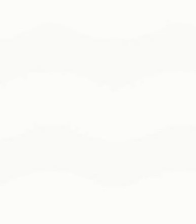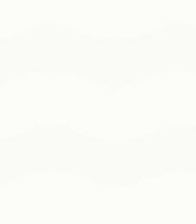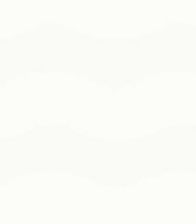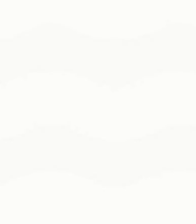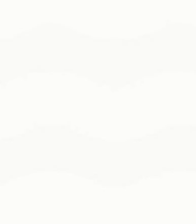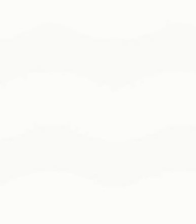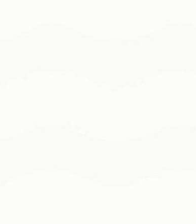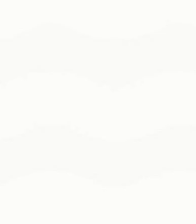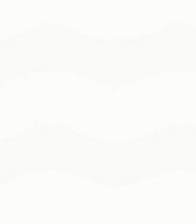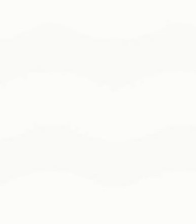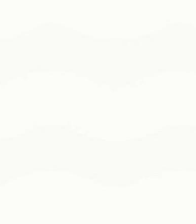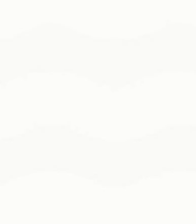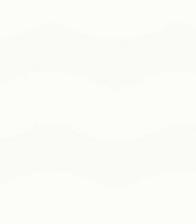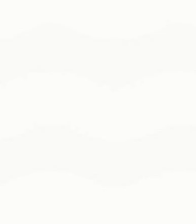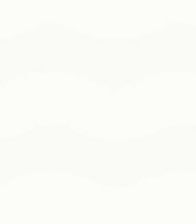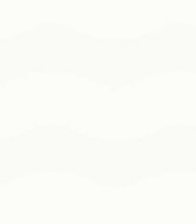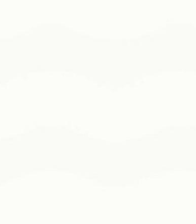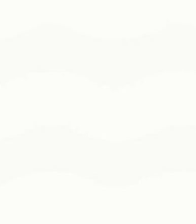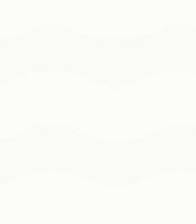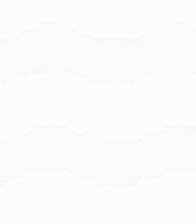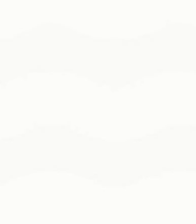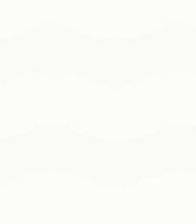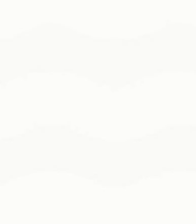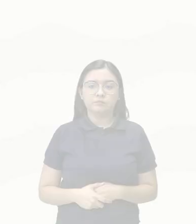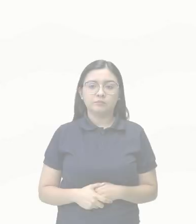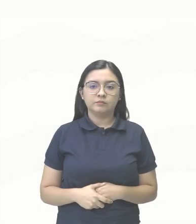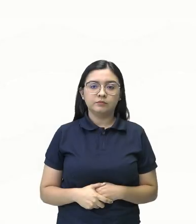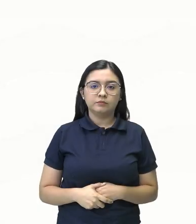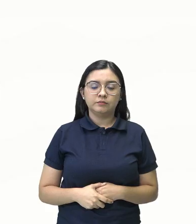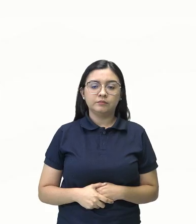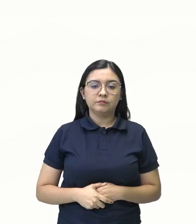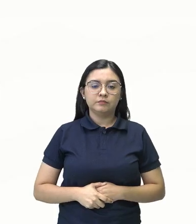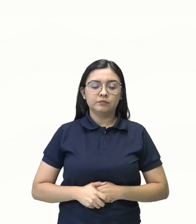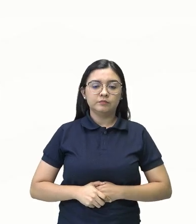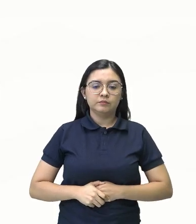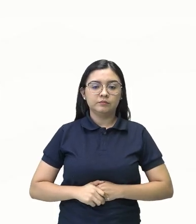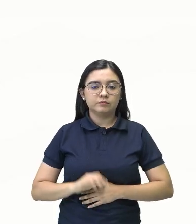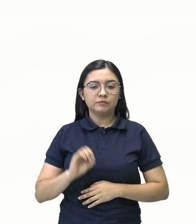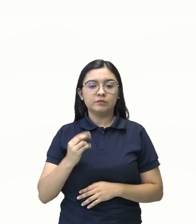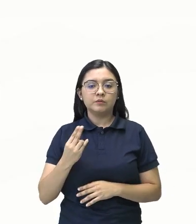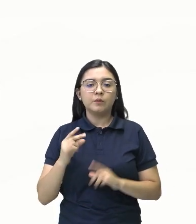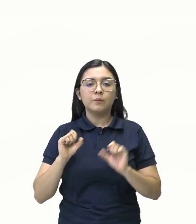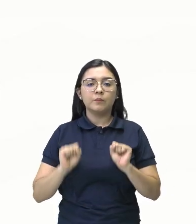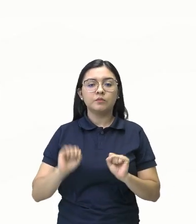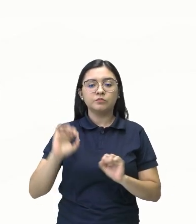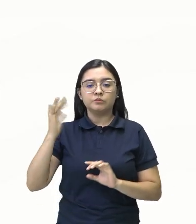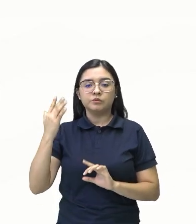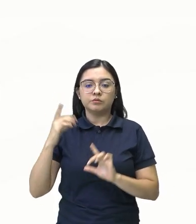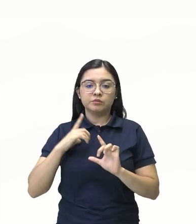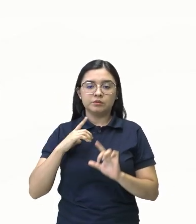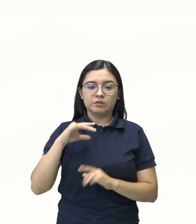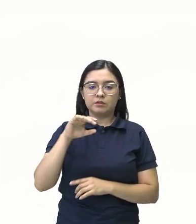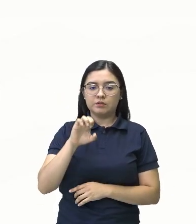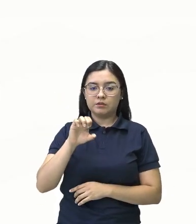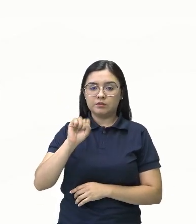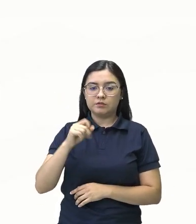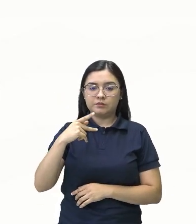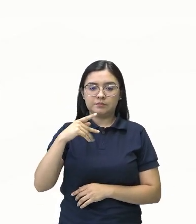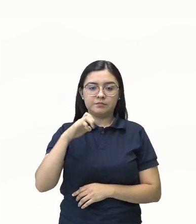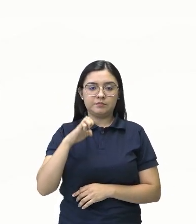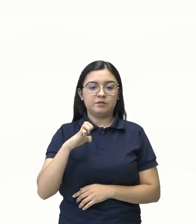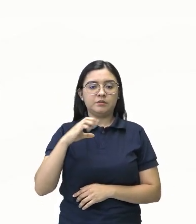física. Ou pode ocorrer o processo de especiação alopátrica, que nesse caso aqui nós temos